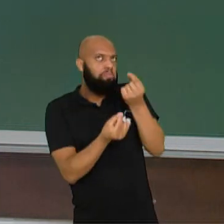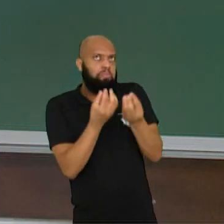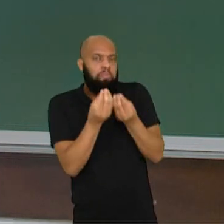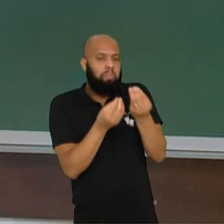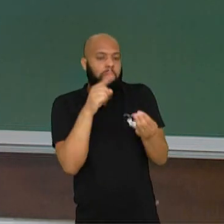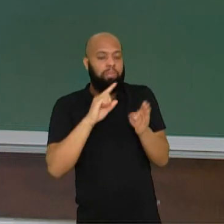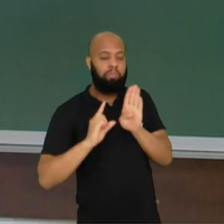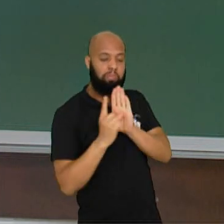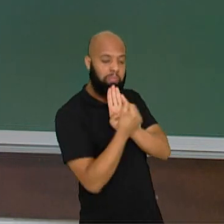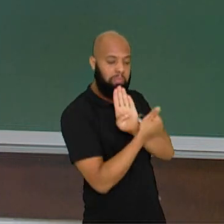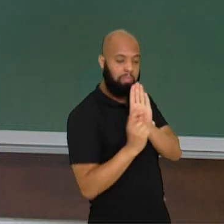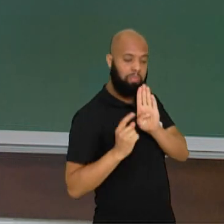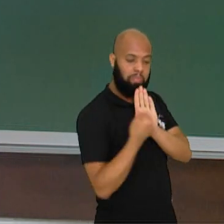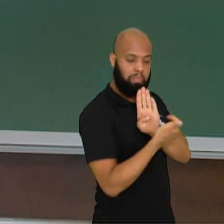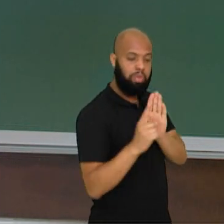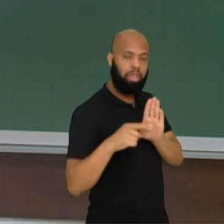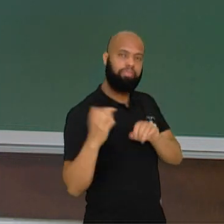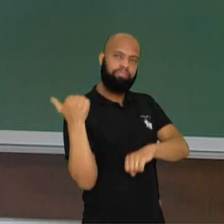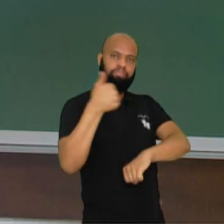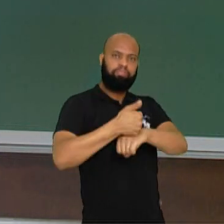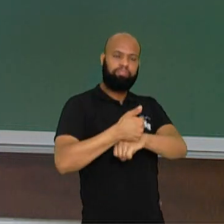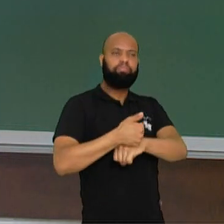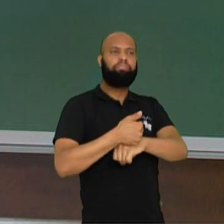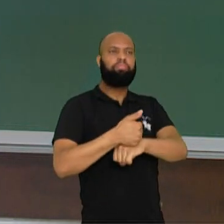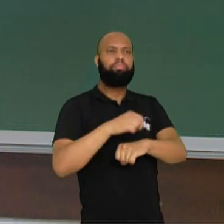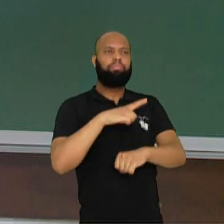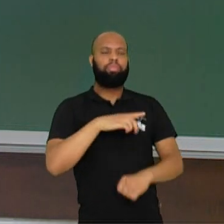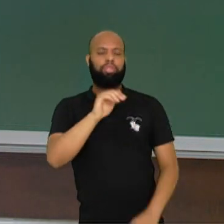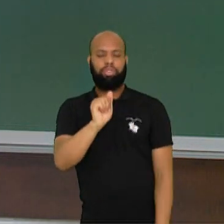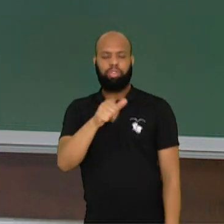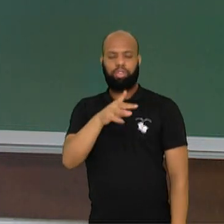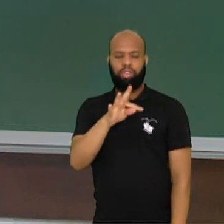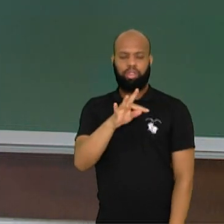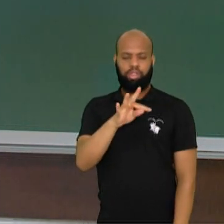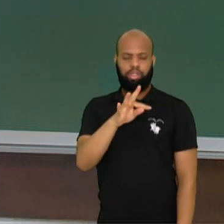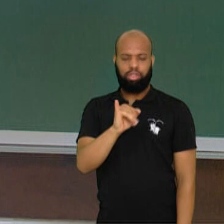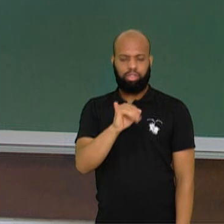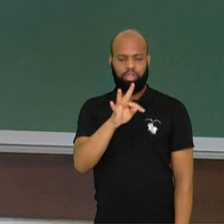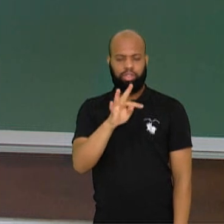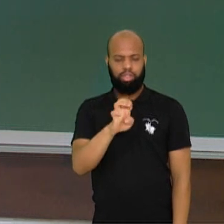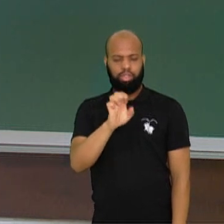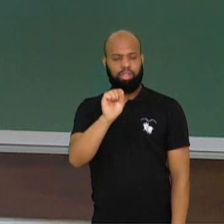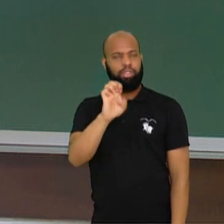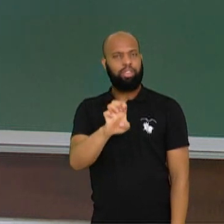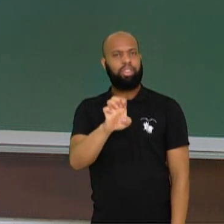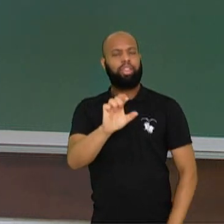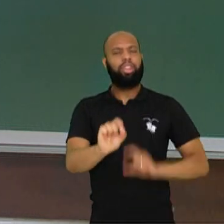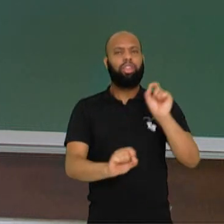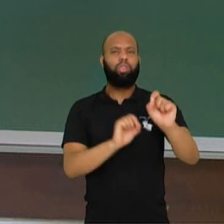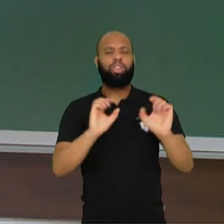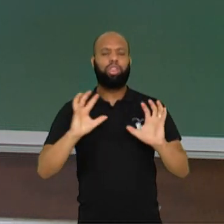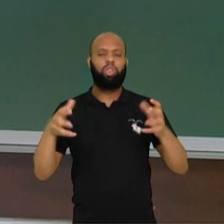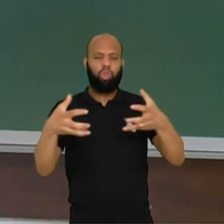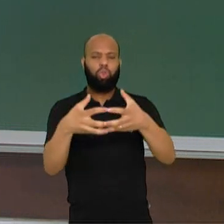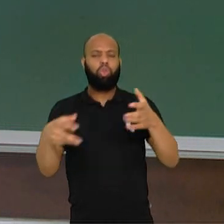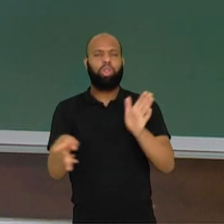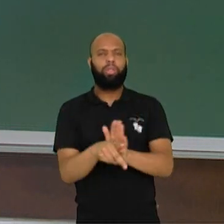Os donos dos meios de produção. Como antítese, o seu oponente, o proletariado,